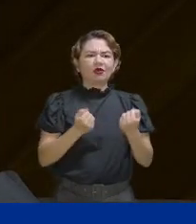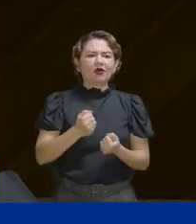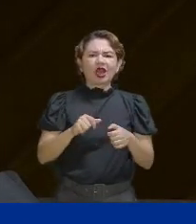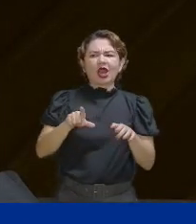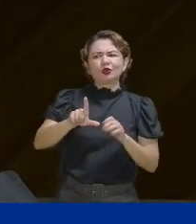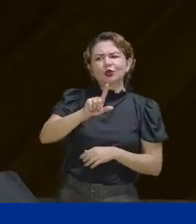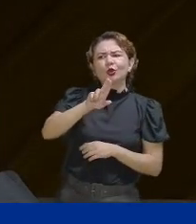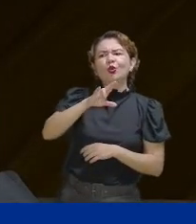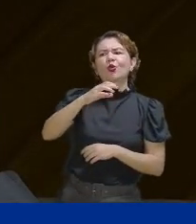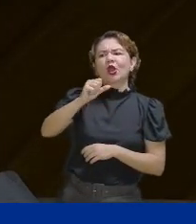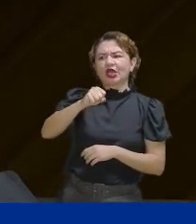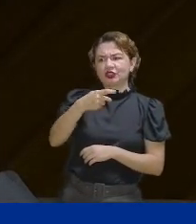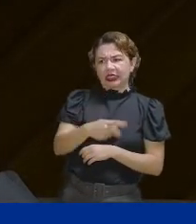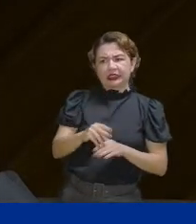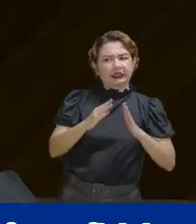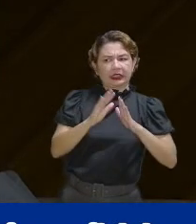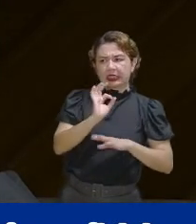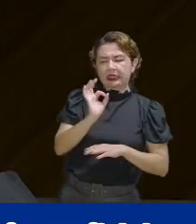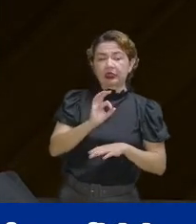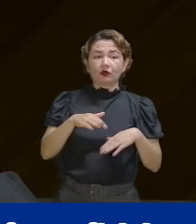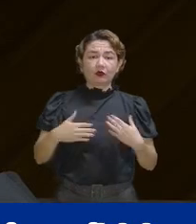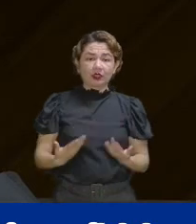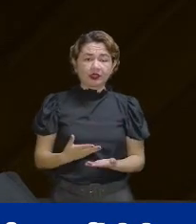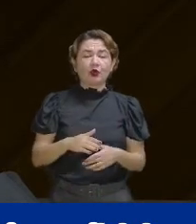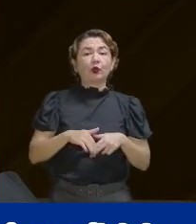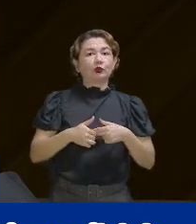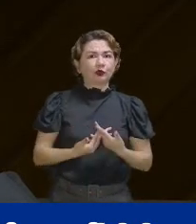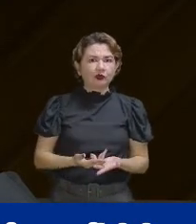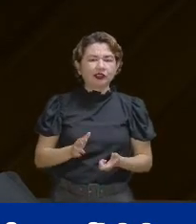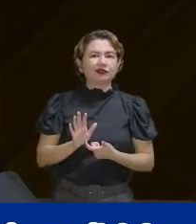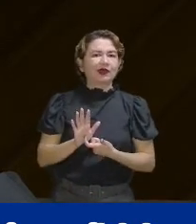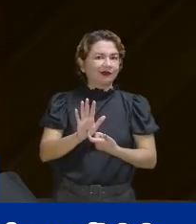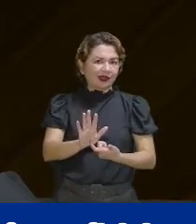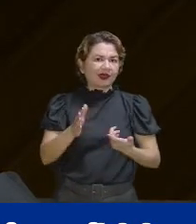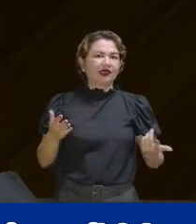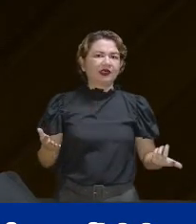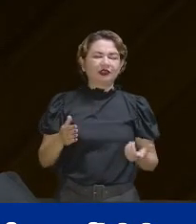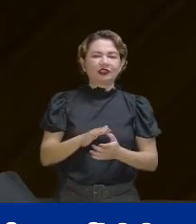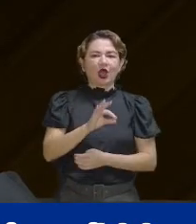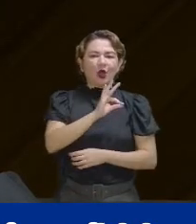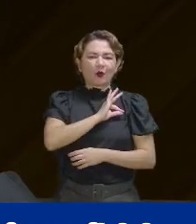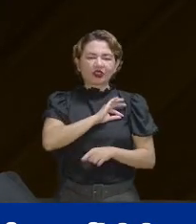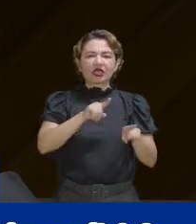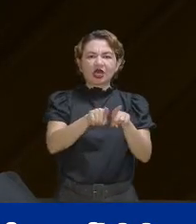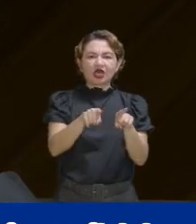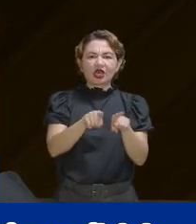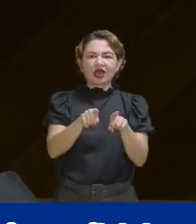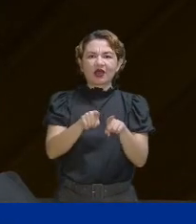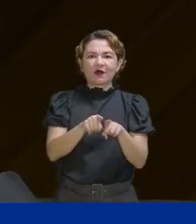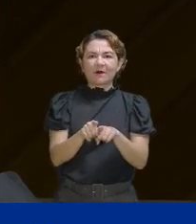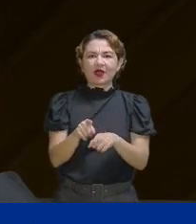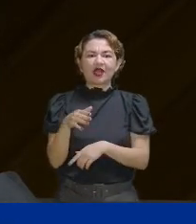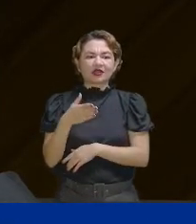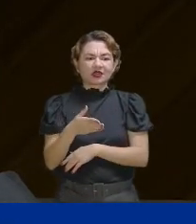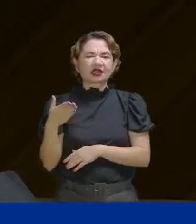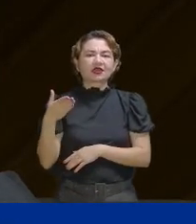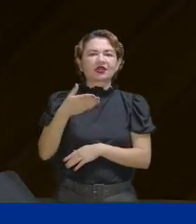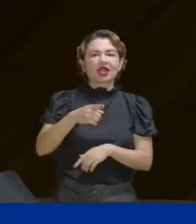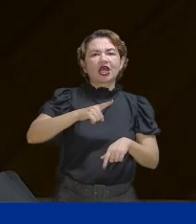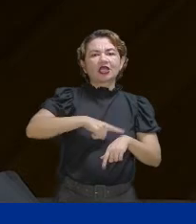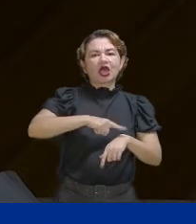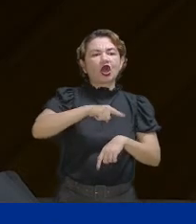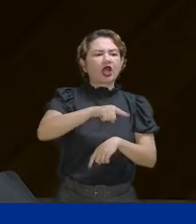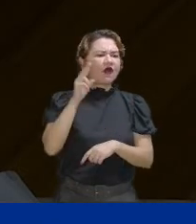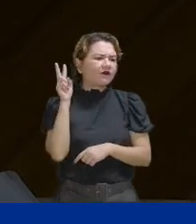daqui de casa. Estes eventos foram corroborados também pelas autoridades policiais que estiveram no momento da ocorrência